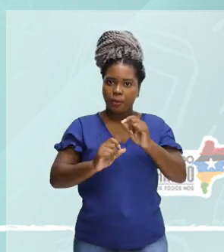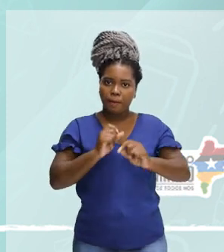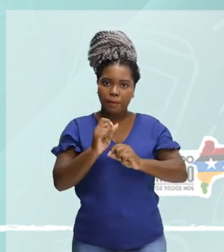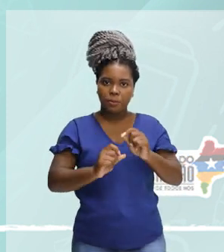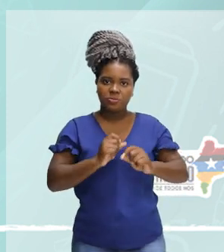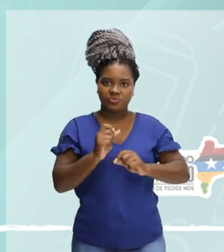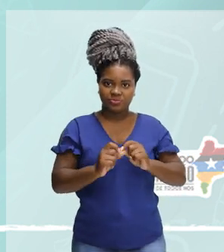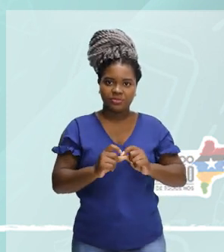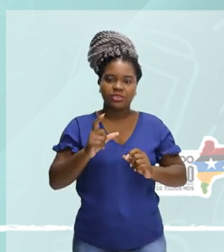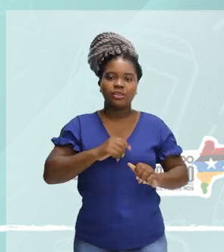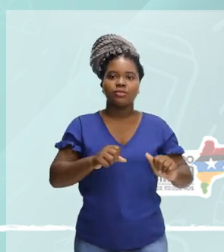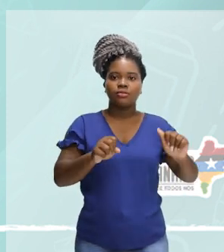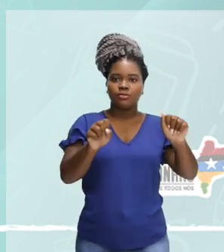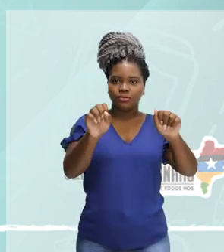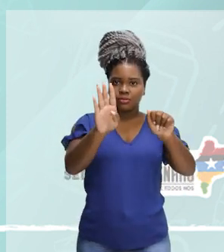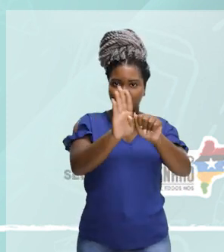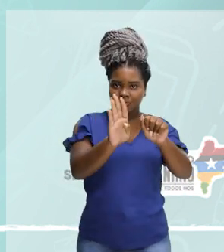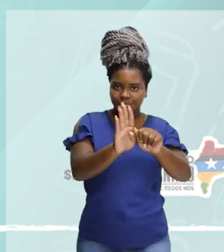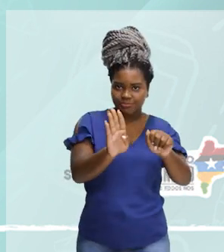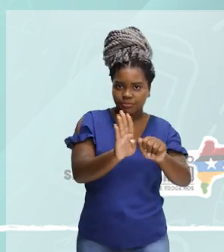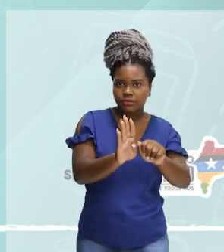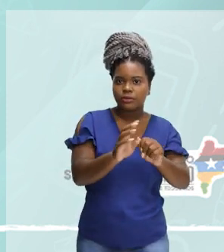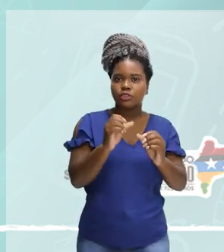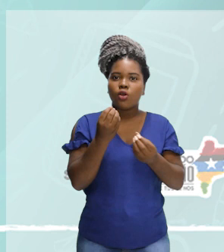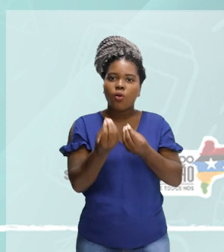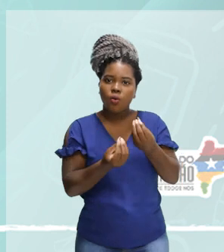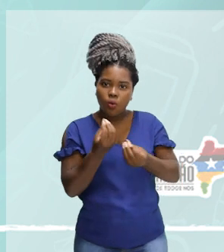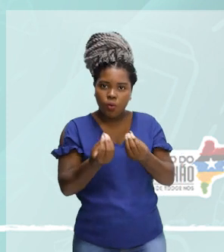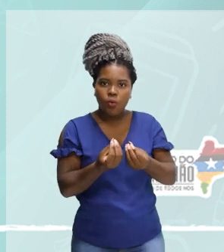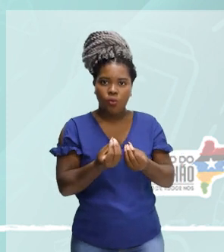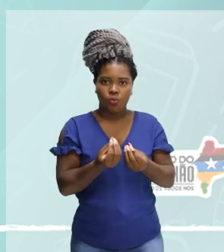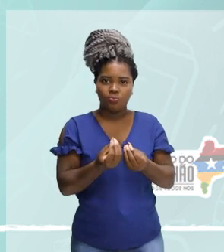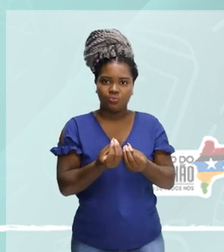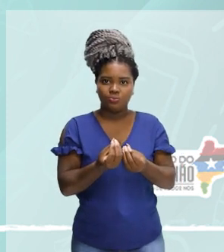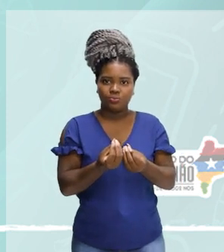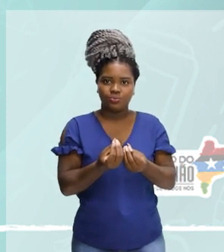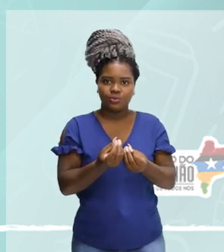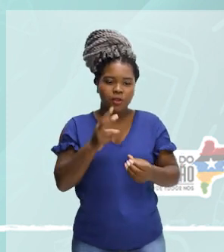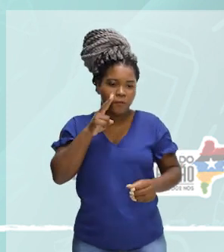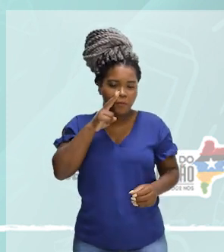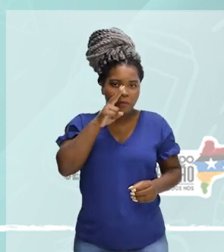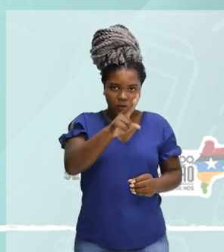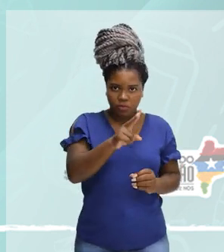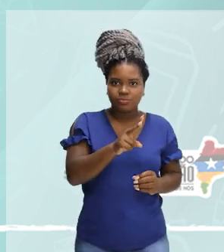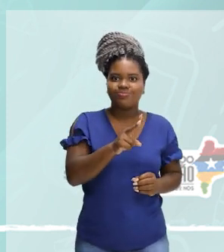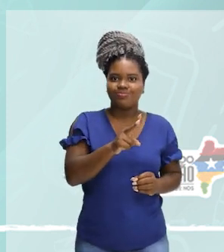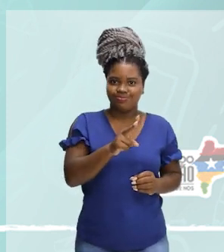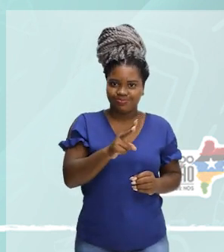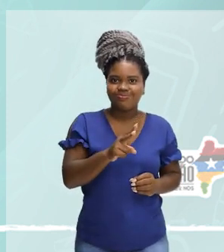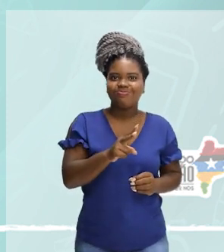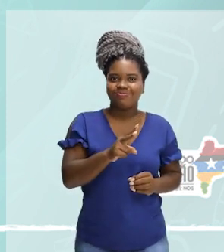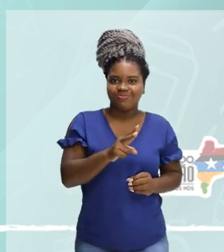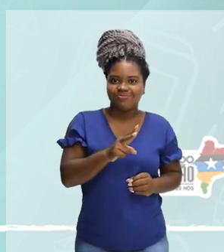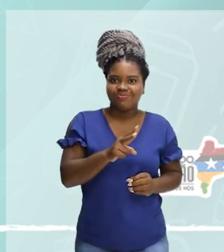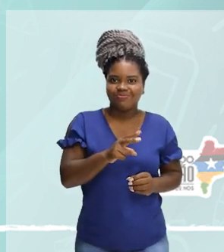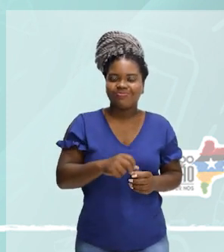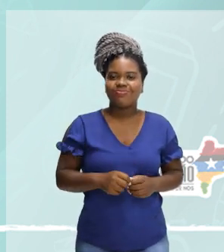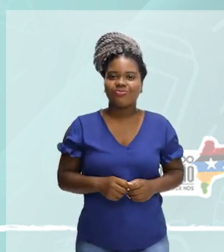do substantivo de uma maneira intensa, tá? Reforçando, o próprio nome já está